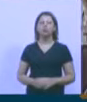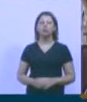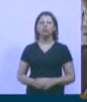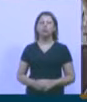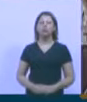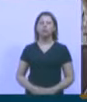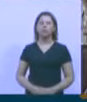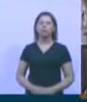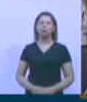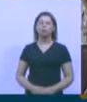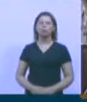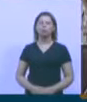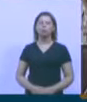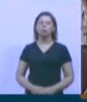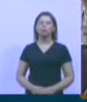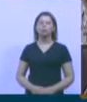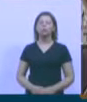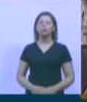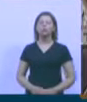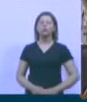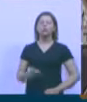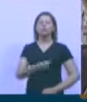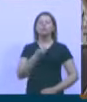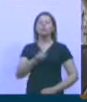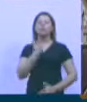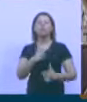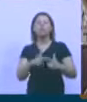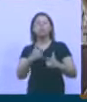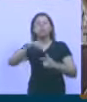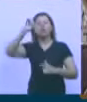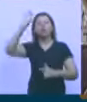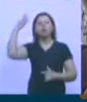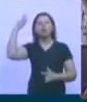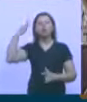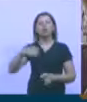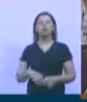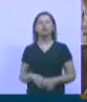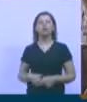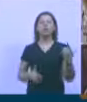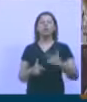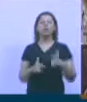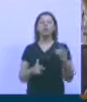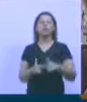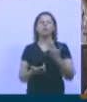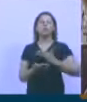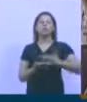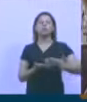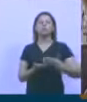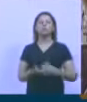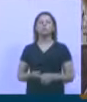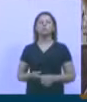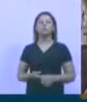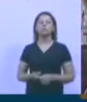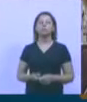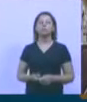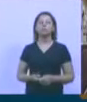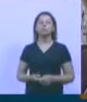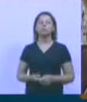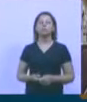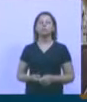qual época da nossa vida esses problemas aconteceram e o problema se iniciou. In the prayer we